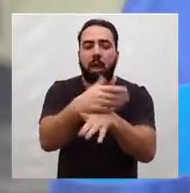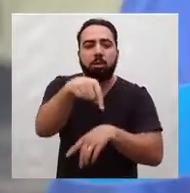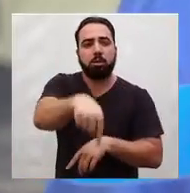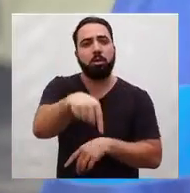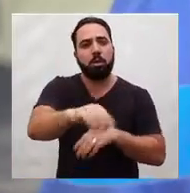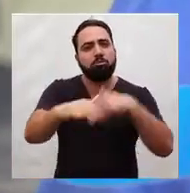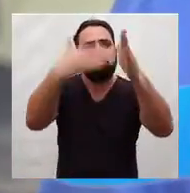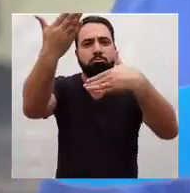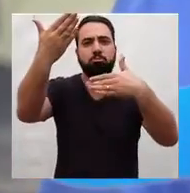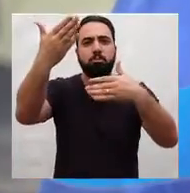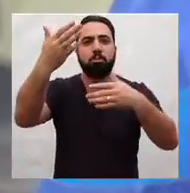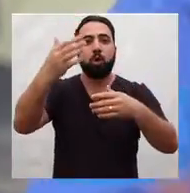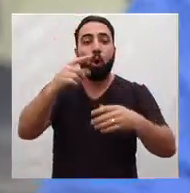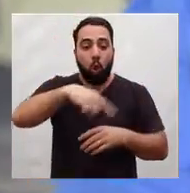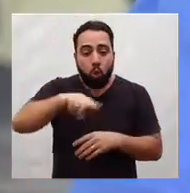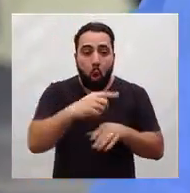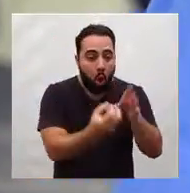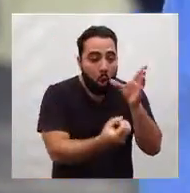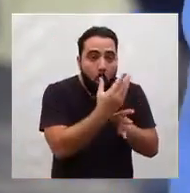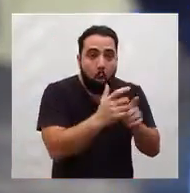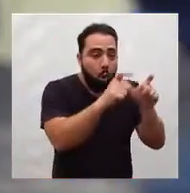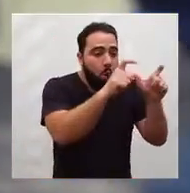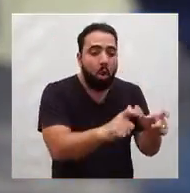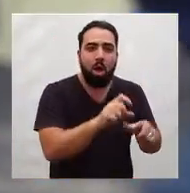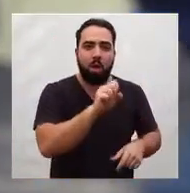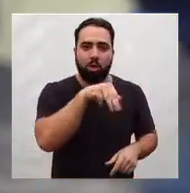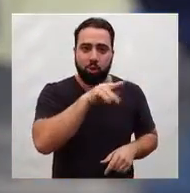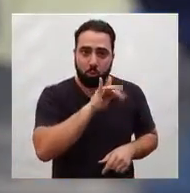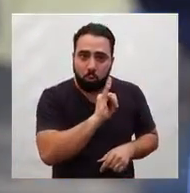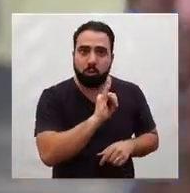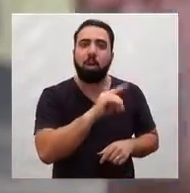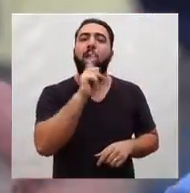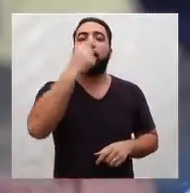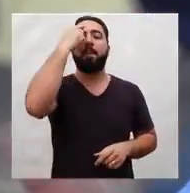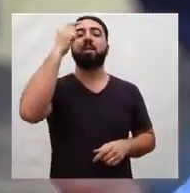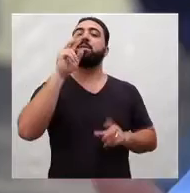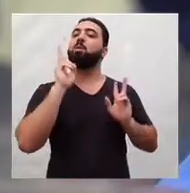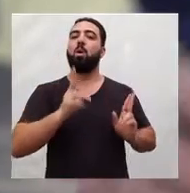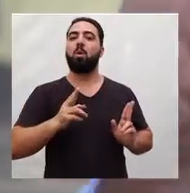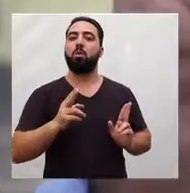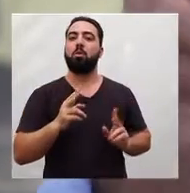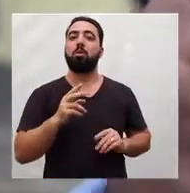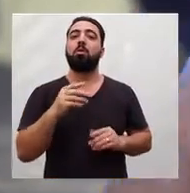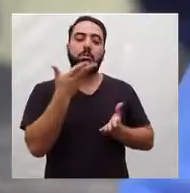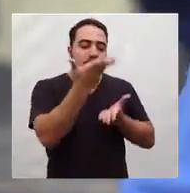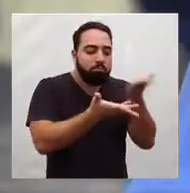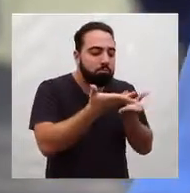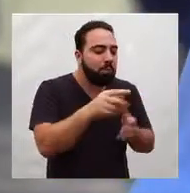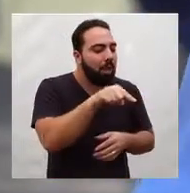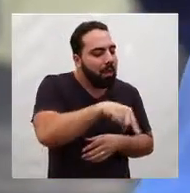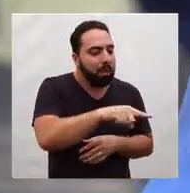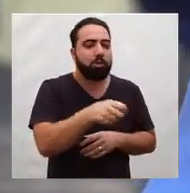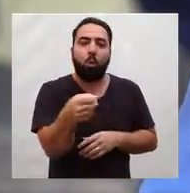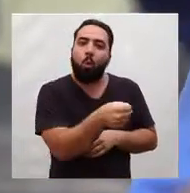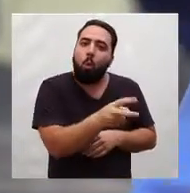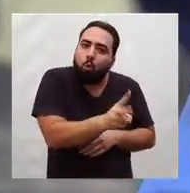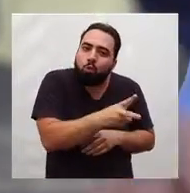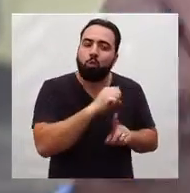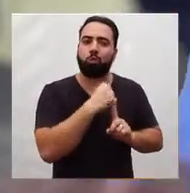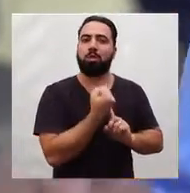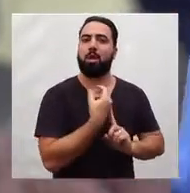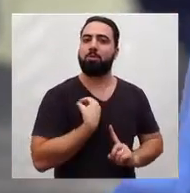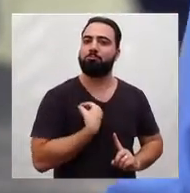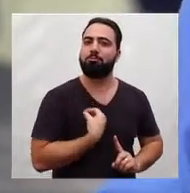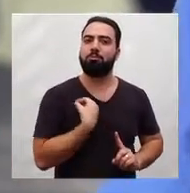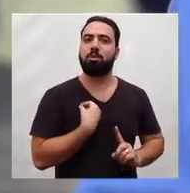de qualquer gestor. Quando construímos aqui o Smurt, foi pensando nisso, manter inseridos na sociedade aqueles